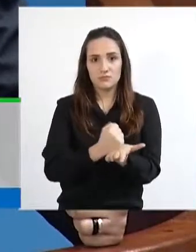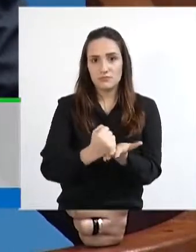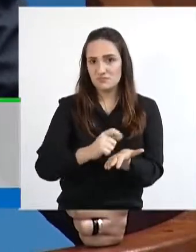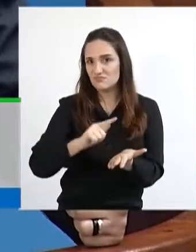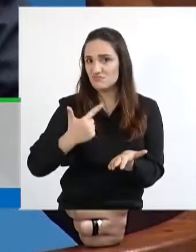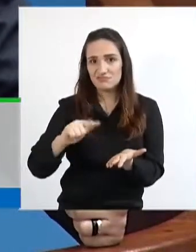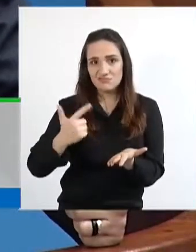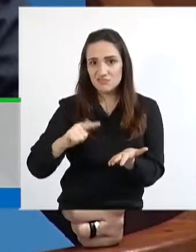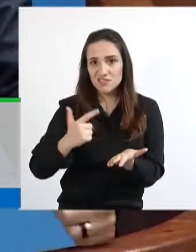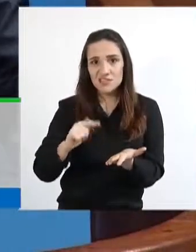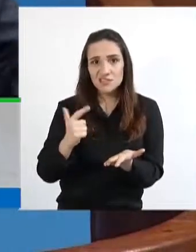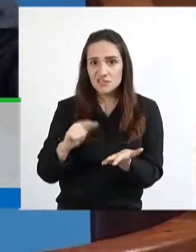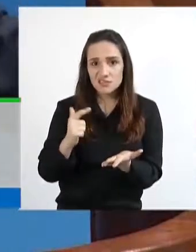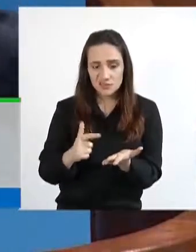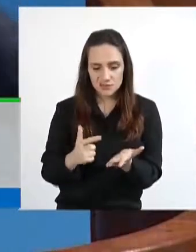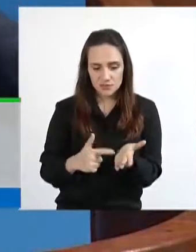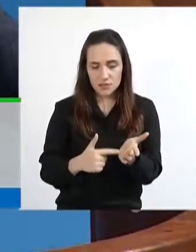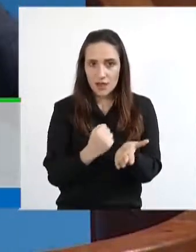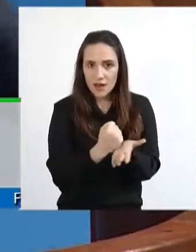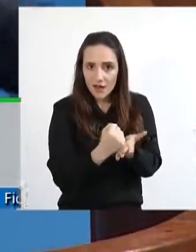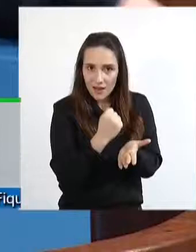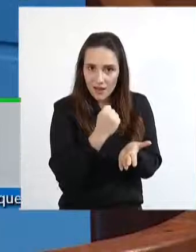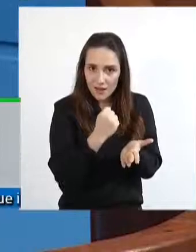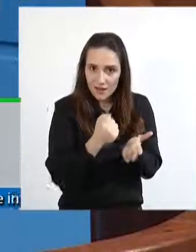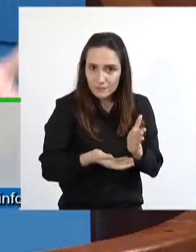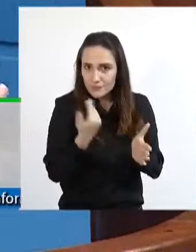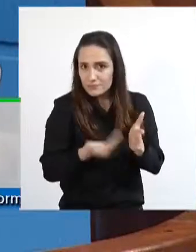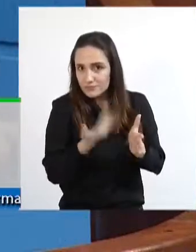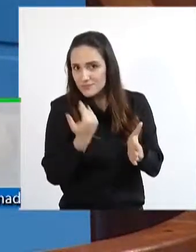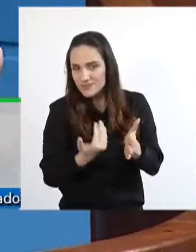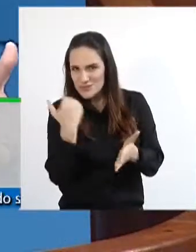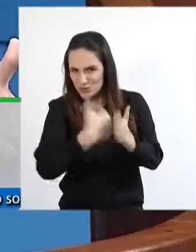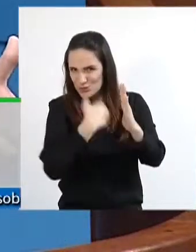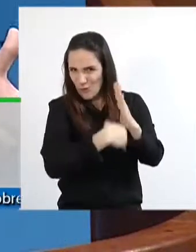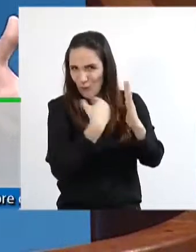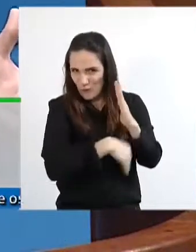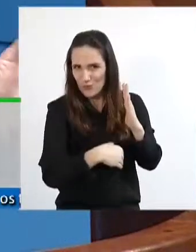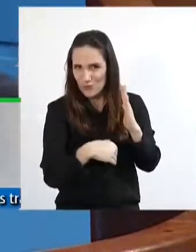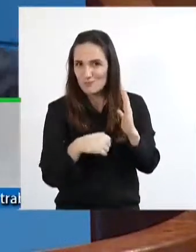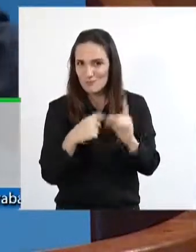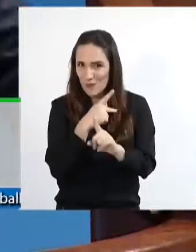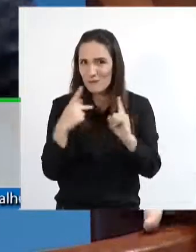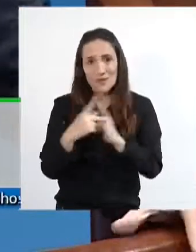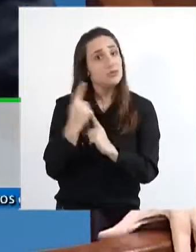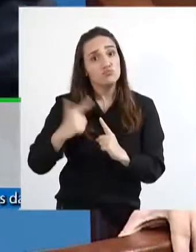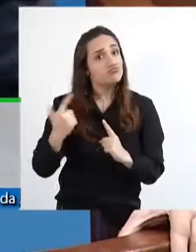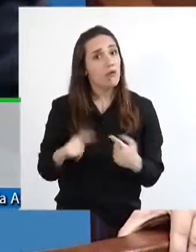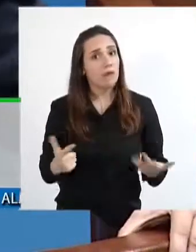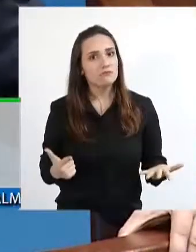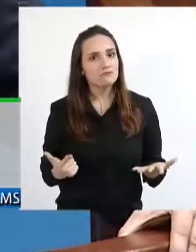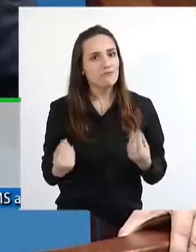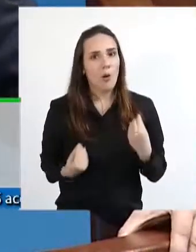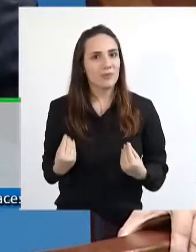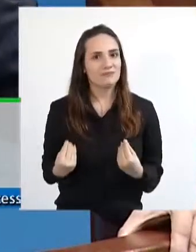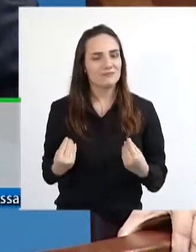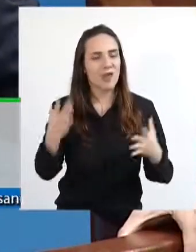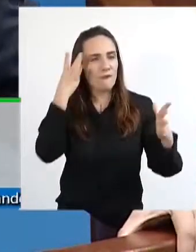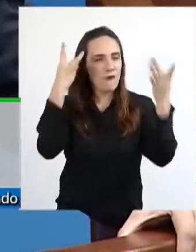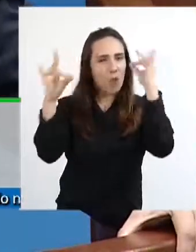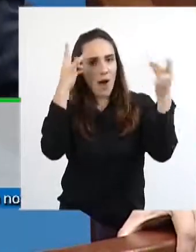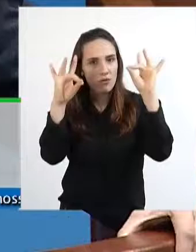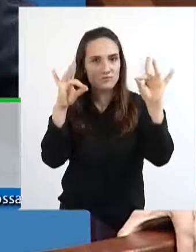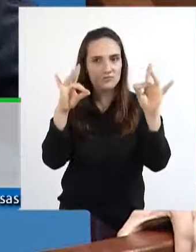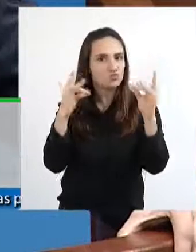Previdência. A contribuição patronal também não está sendo feita. Então, quanto mais